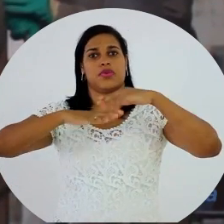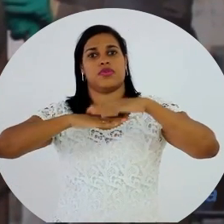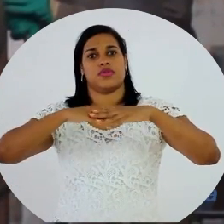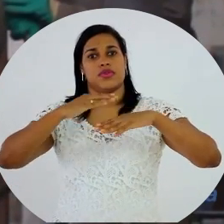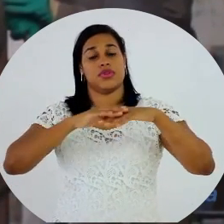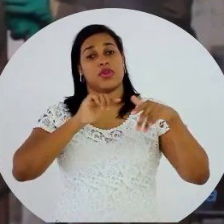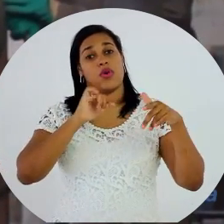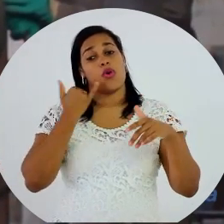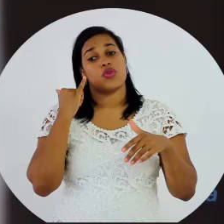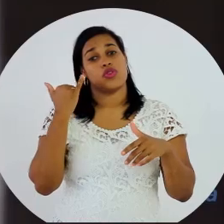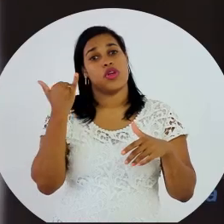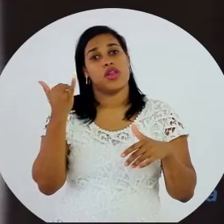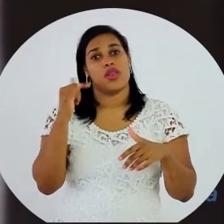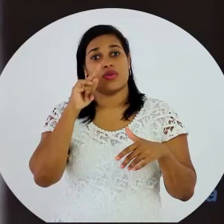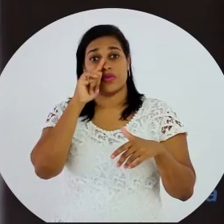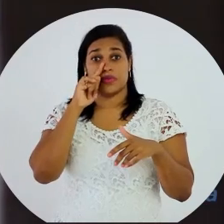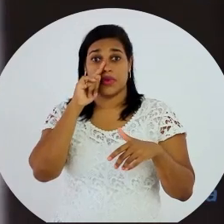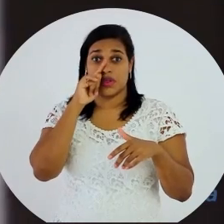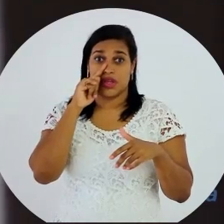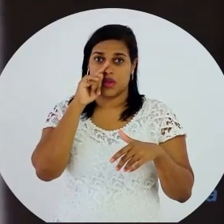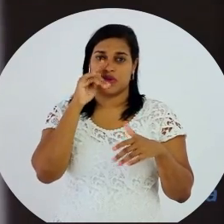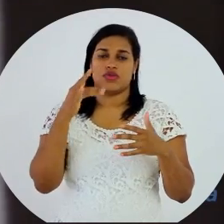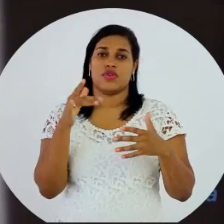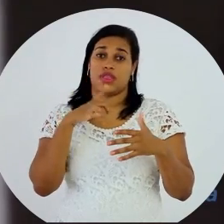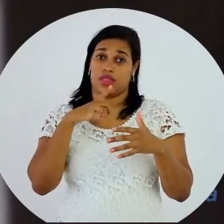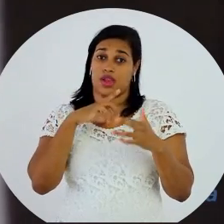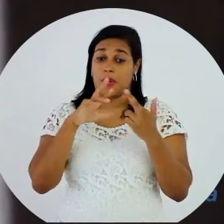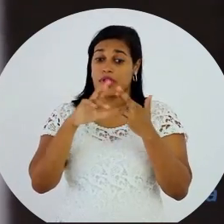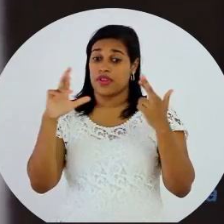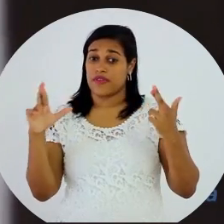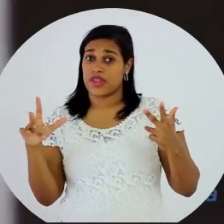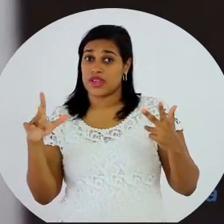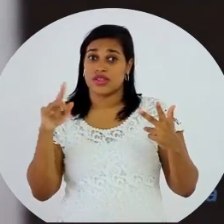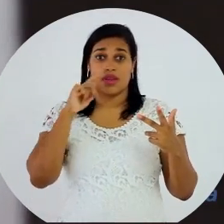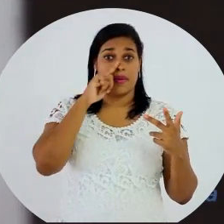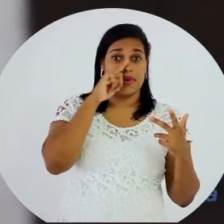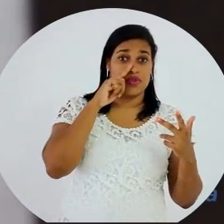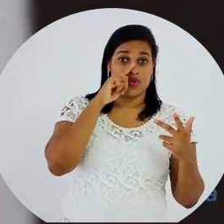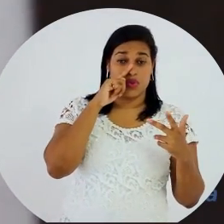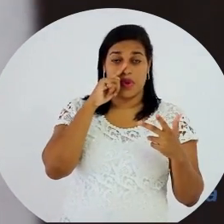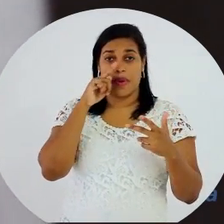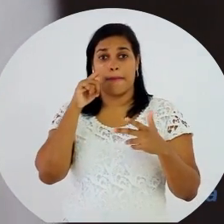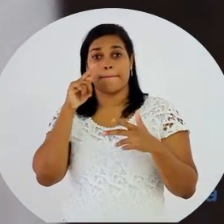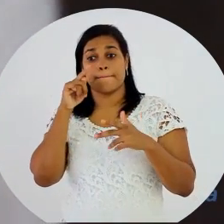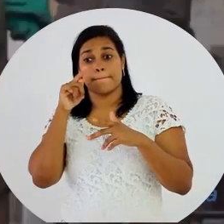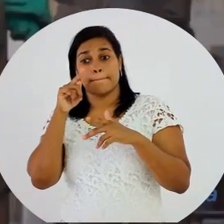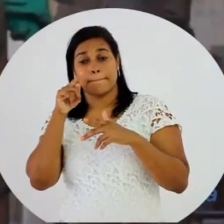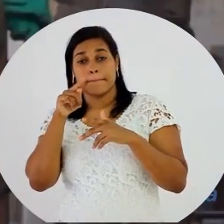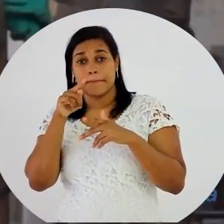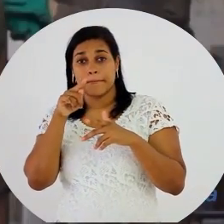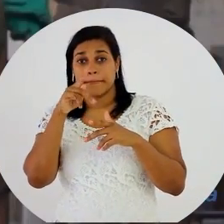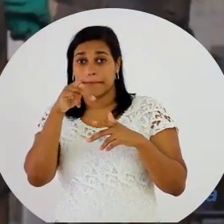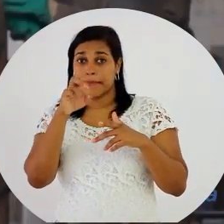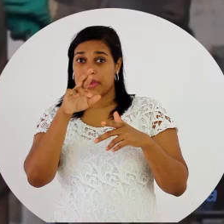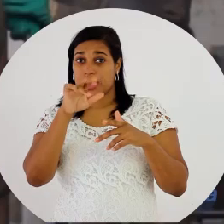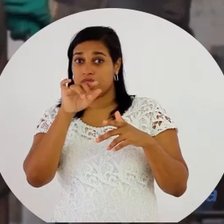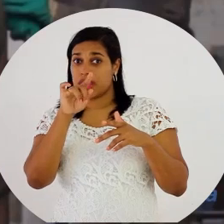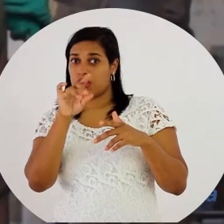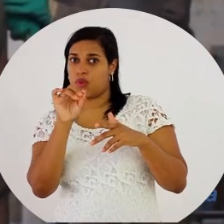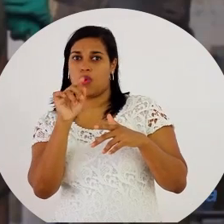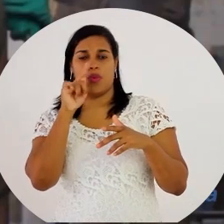ocupacionais. E aí a gente tem a diferença de risco e perigo. O risco é a probabilidade da ocorrência com